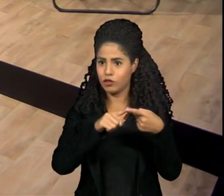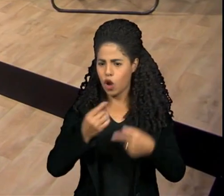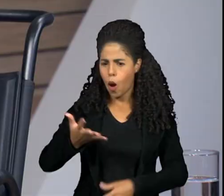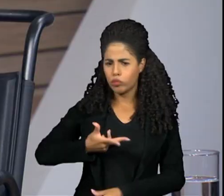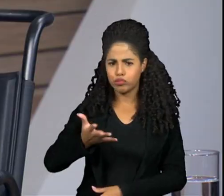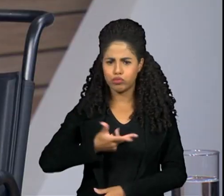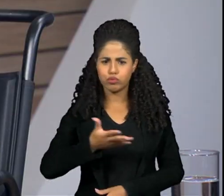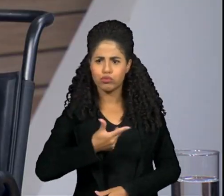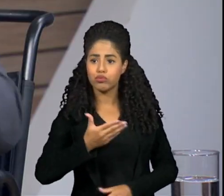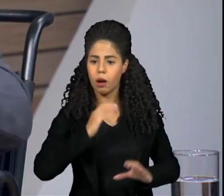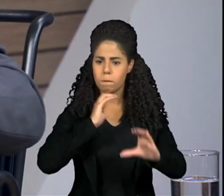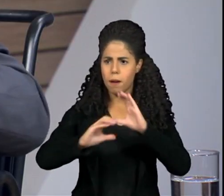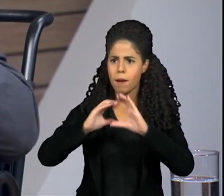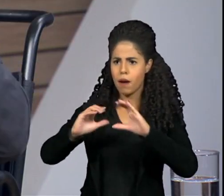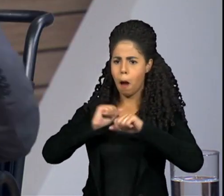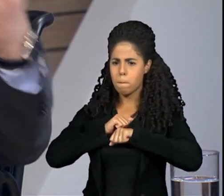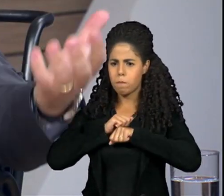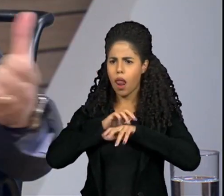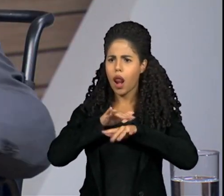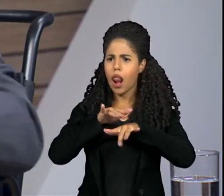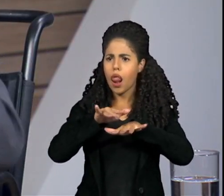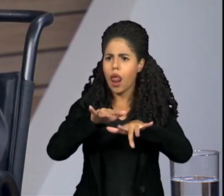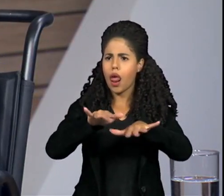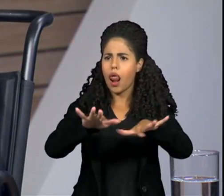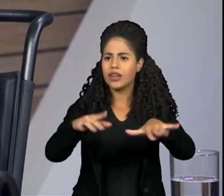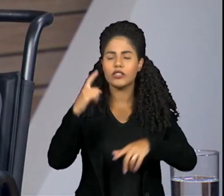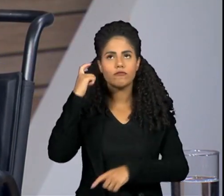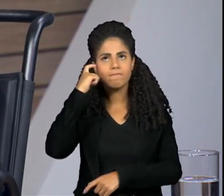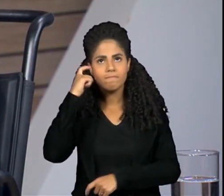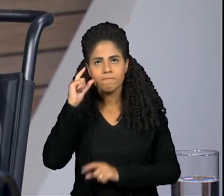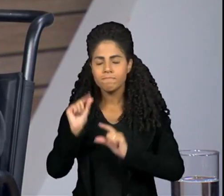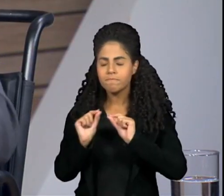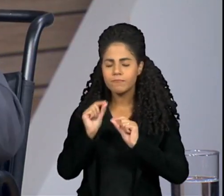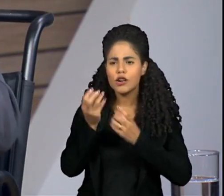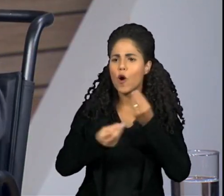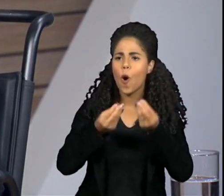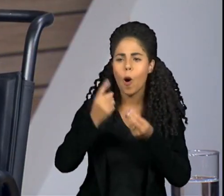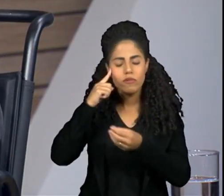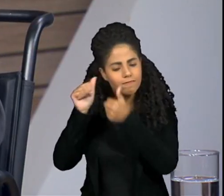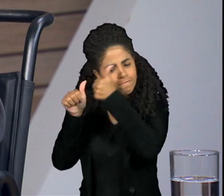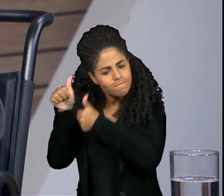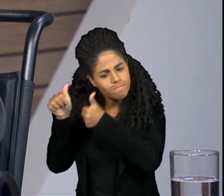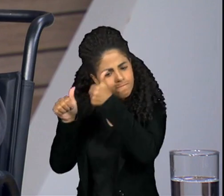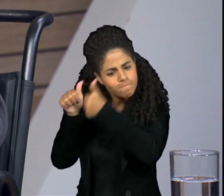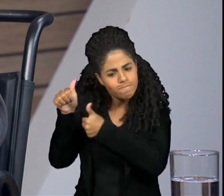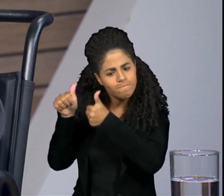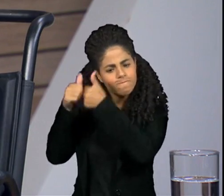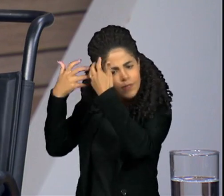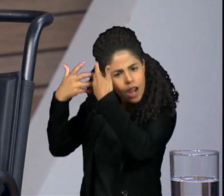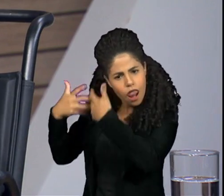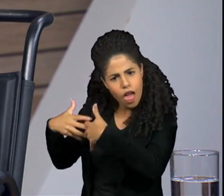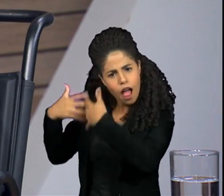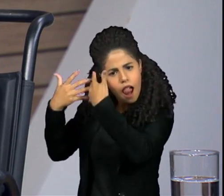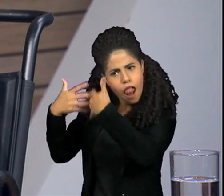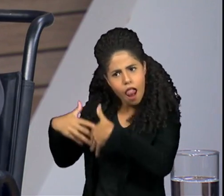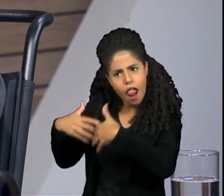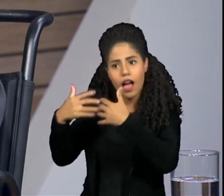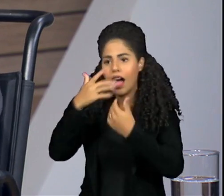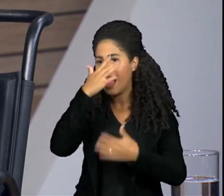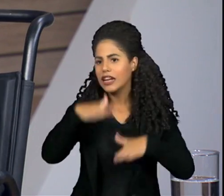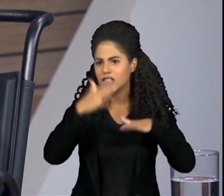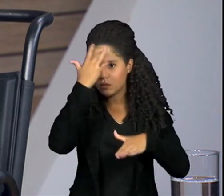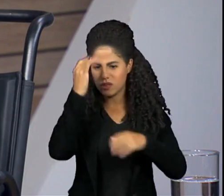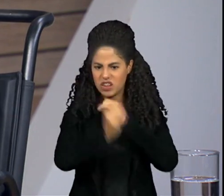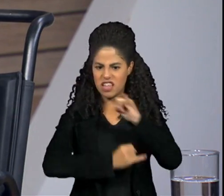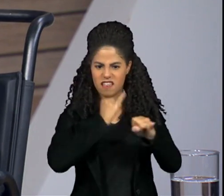as comunicações. Quando a gente tem menos tempo para raciocinar, para pensar, você vê a ascensão dos haters, pessoas que xingam